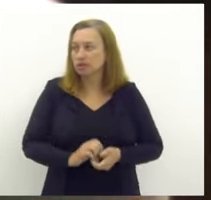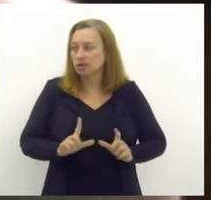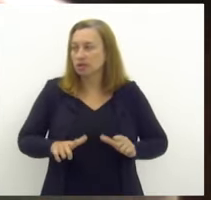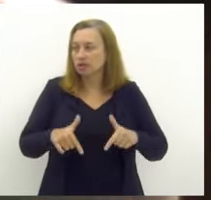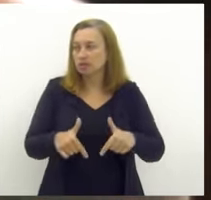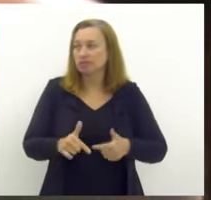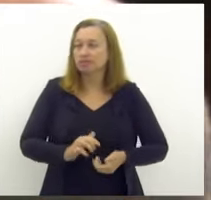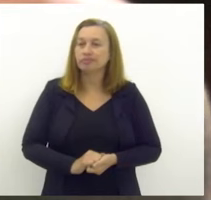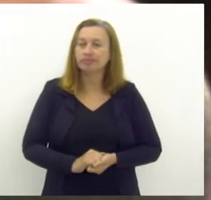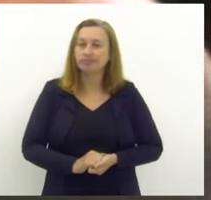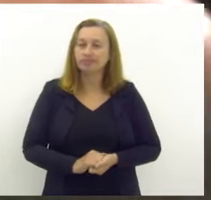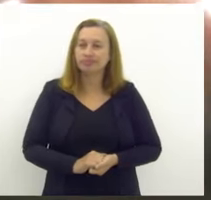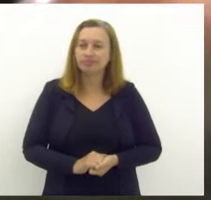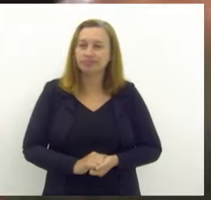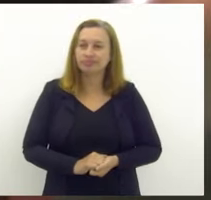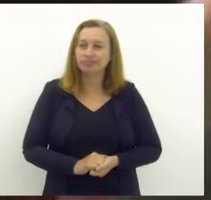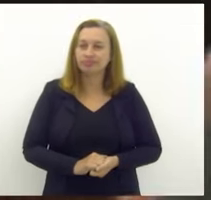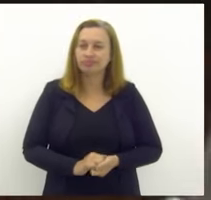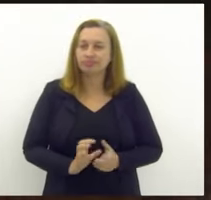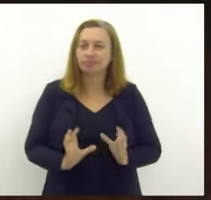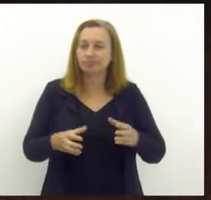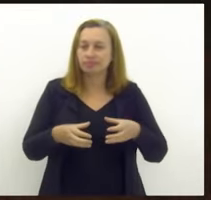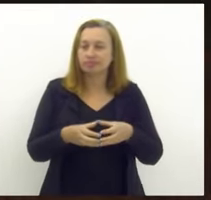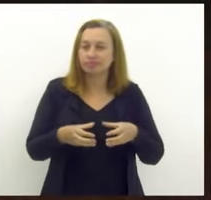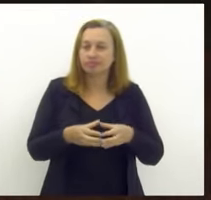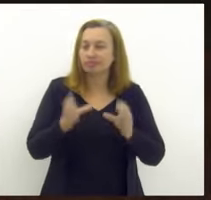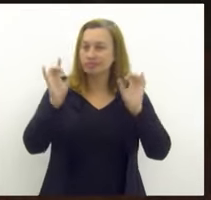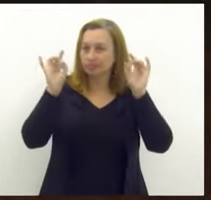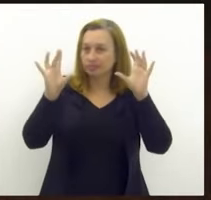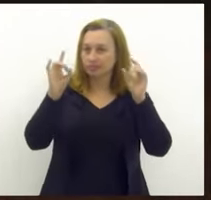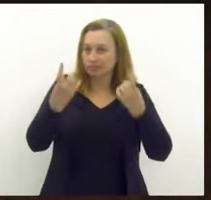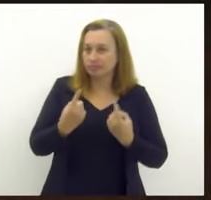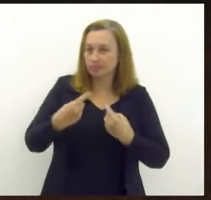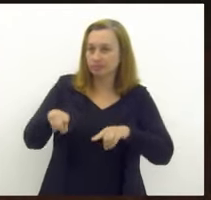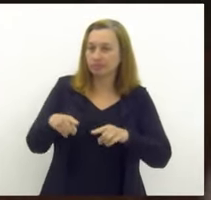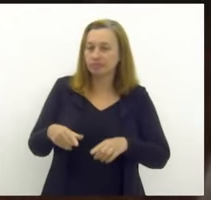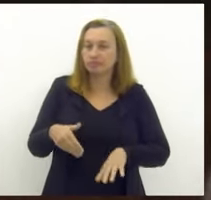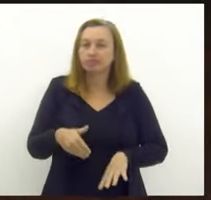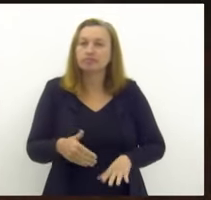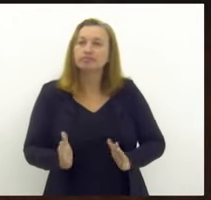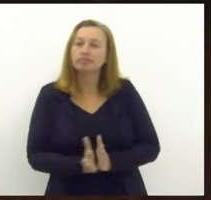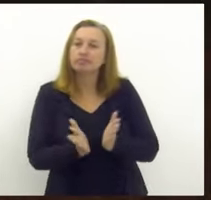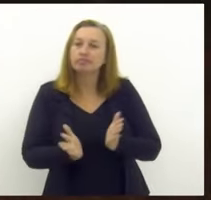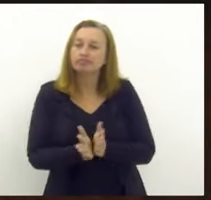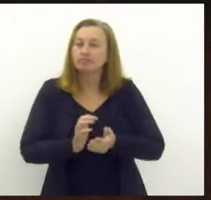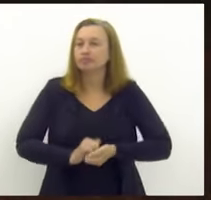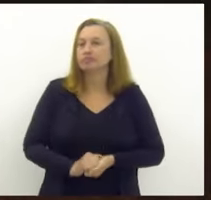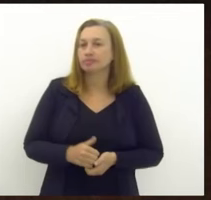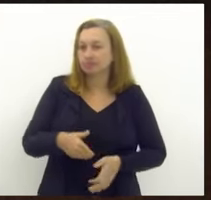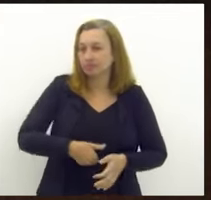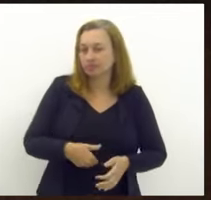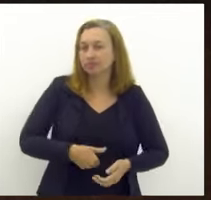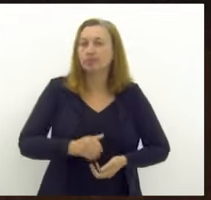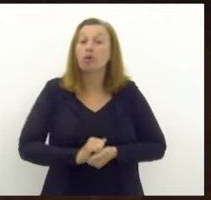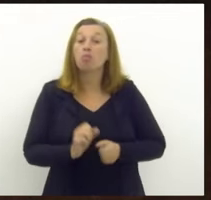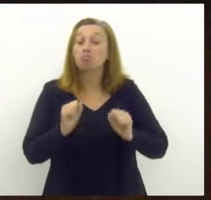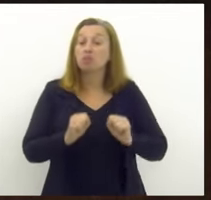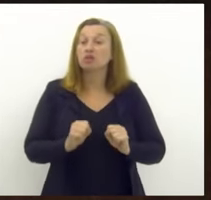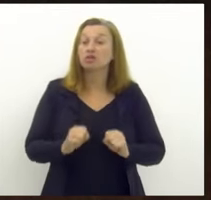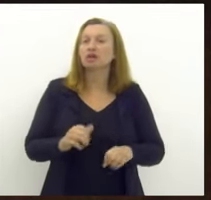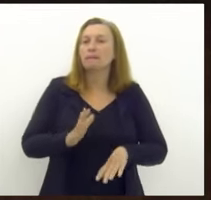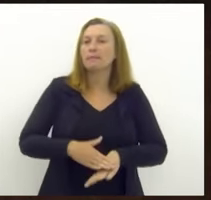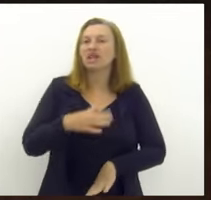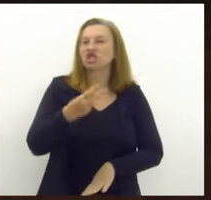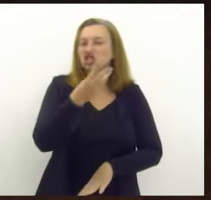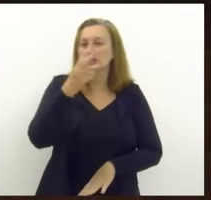urgência e urgente com a comissão especial de enfrentamento à miséria e combate à pobreza nós podemos rodar em mais